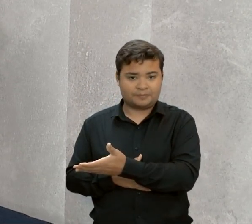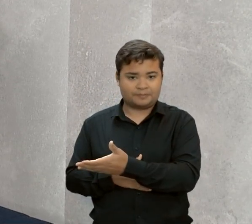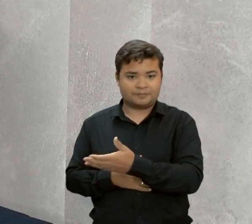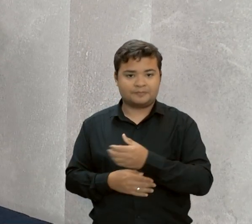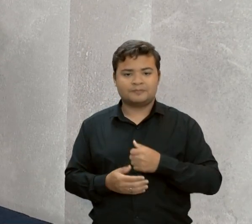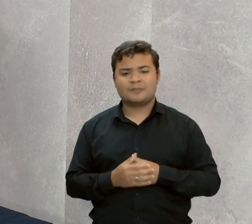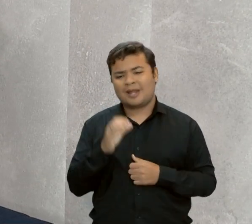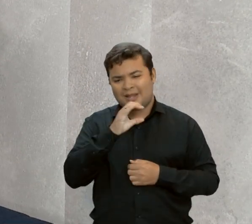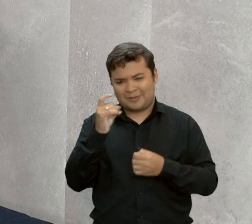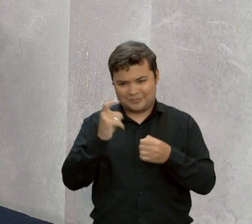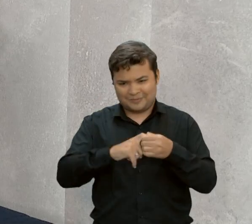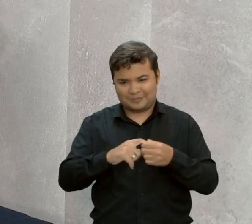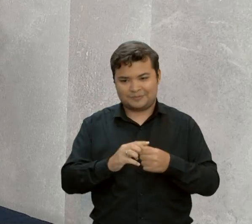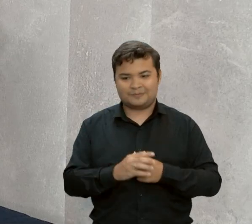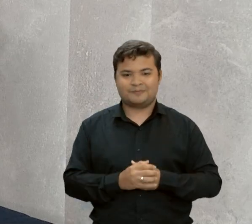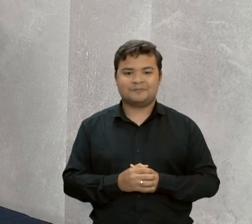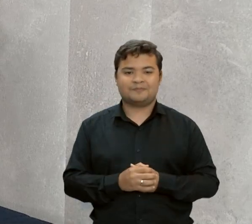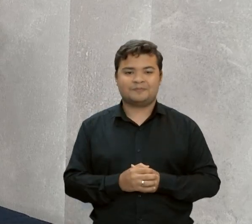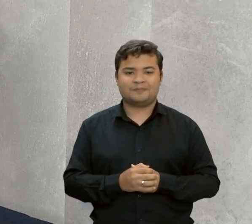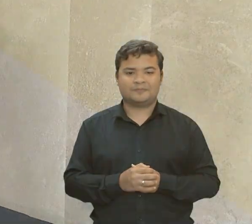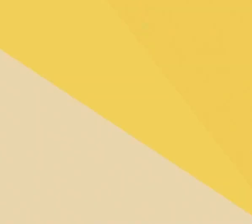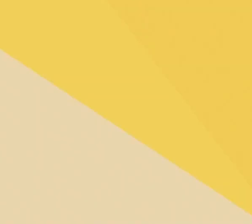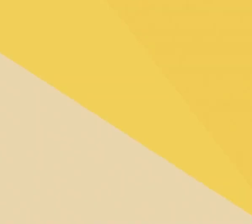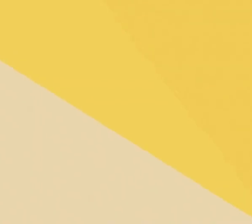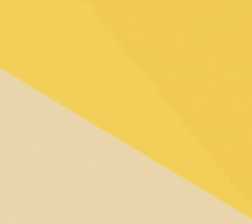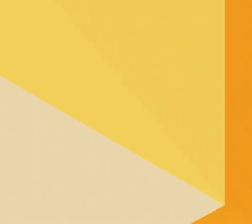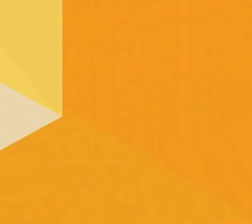62991811406. Já eu volto.